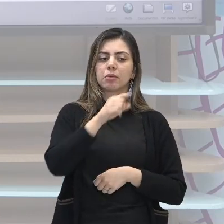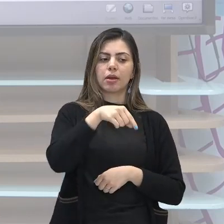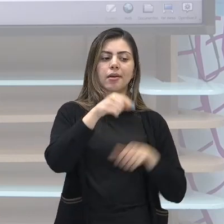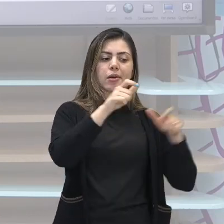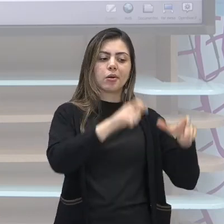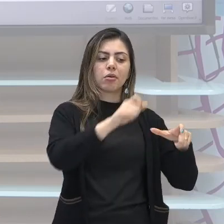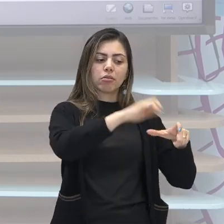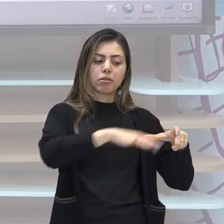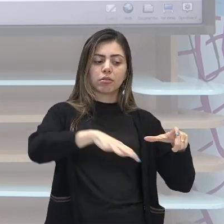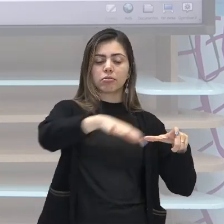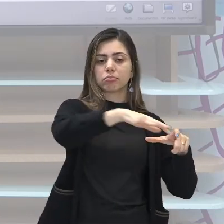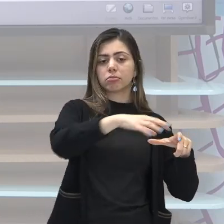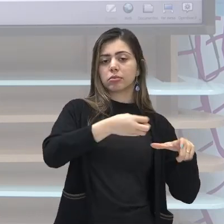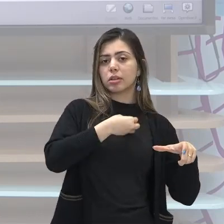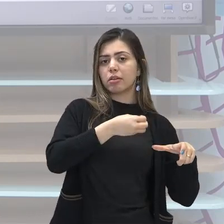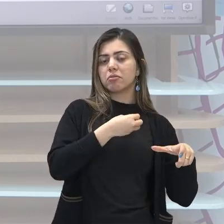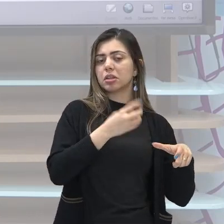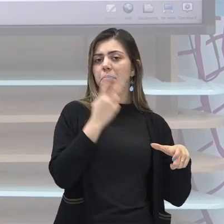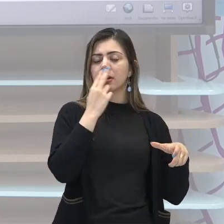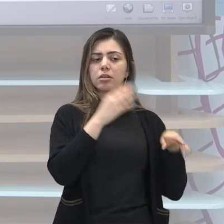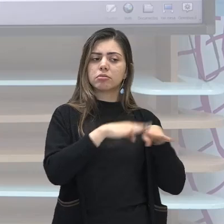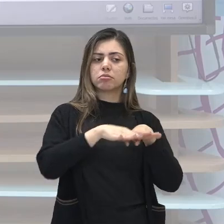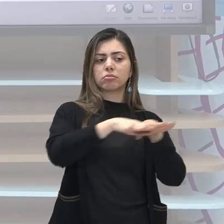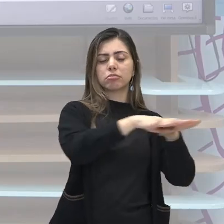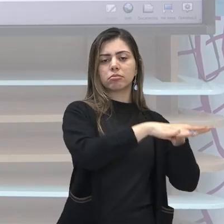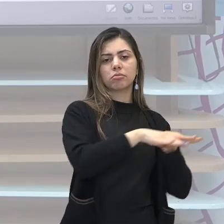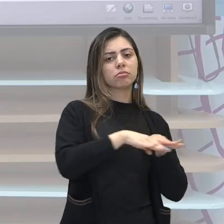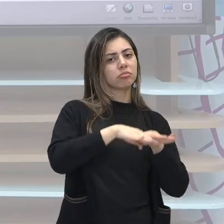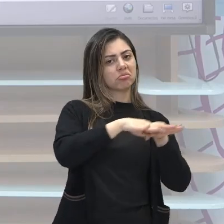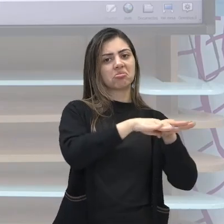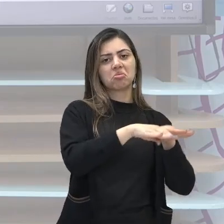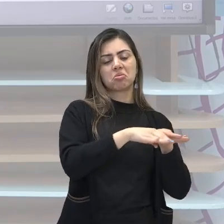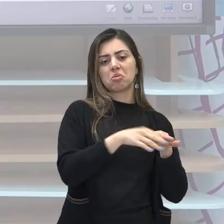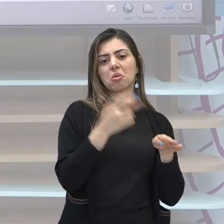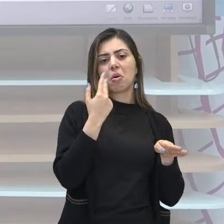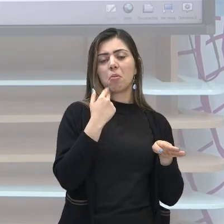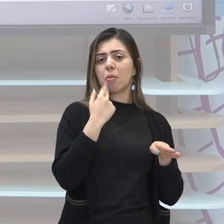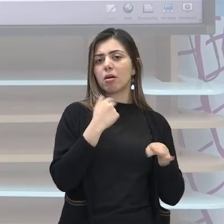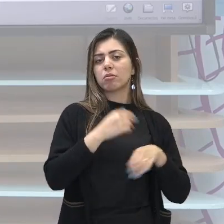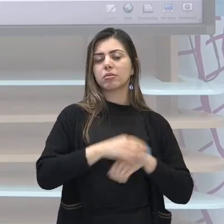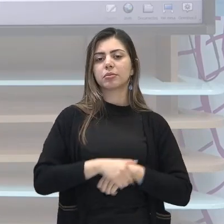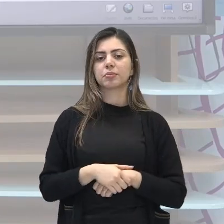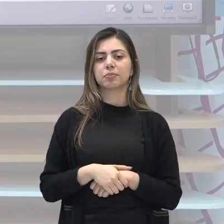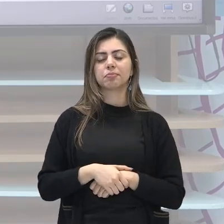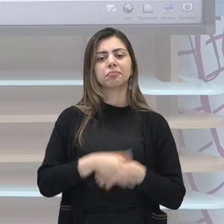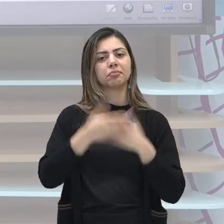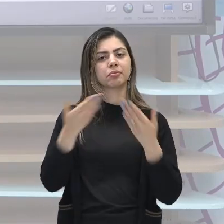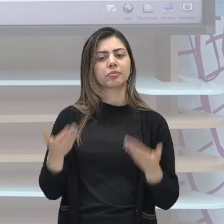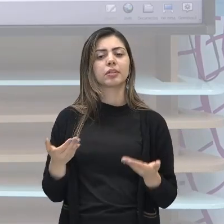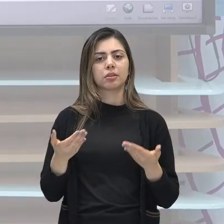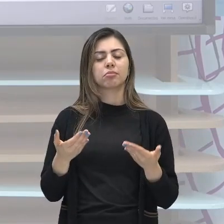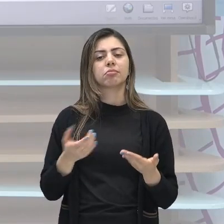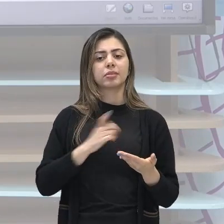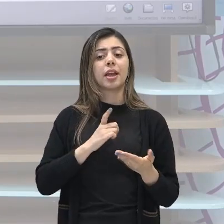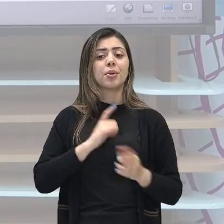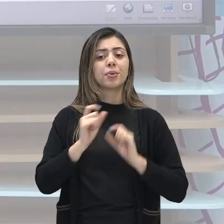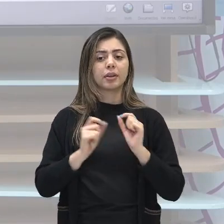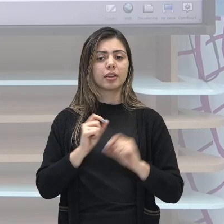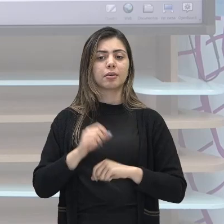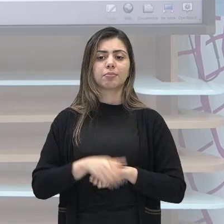que eles vivem, todos viviam ali debaixo, né, do mesmo teto. Então você tem